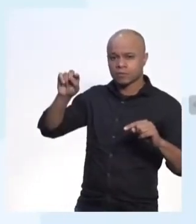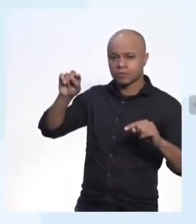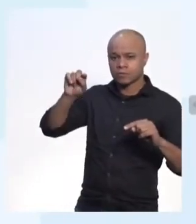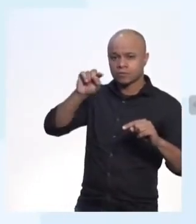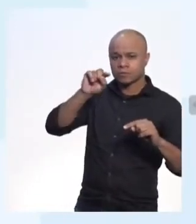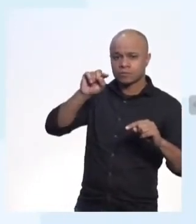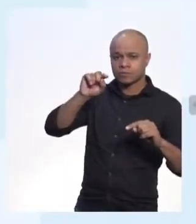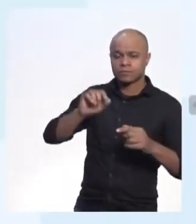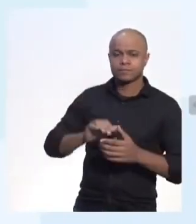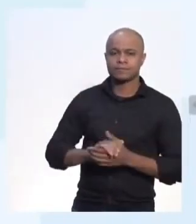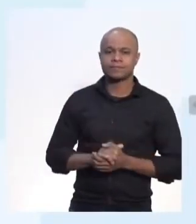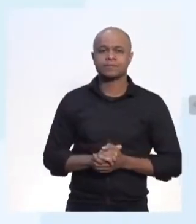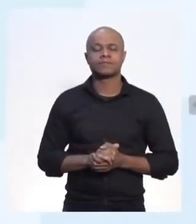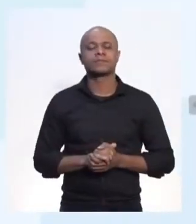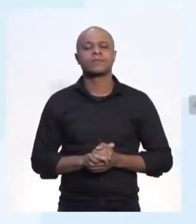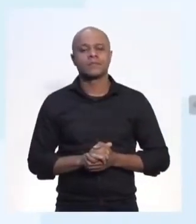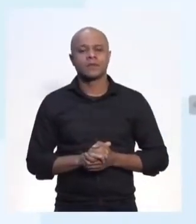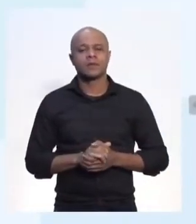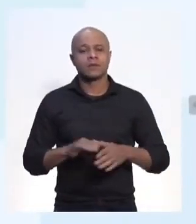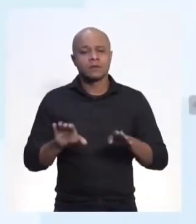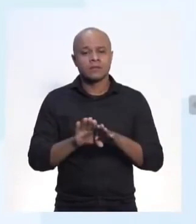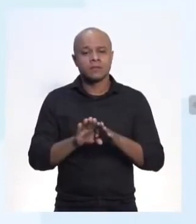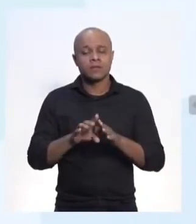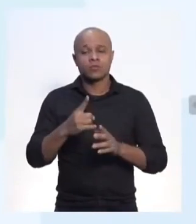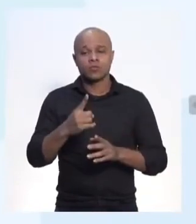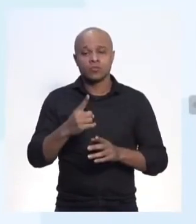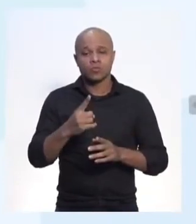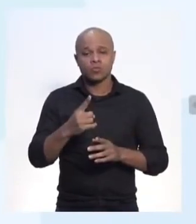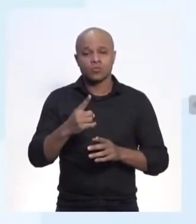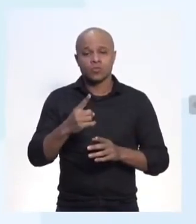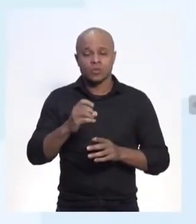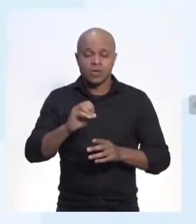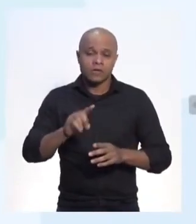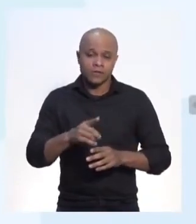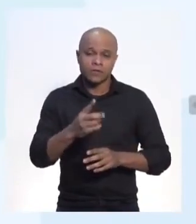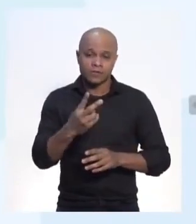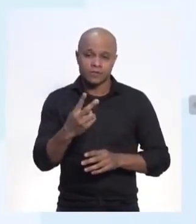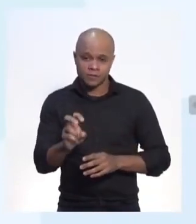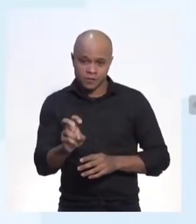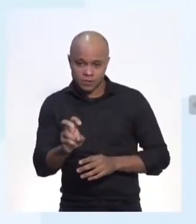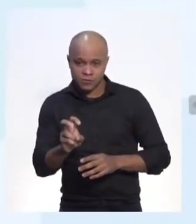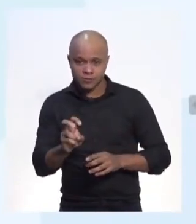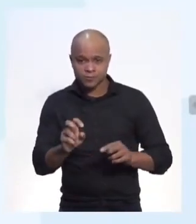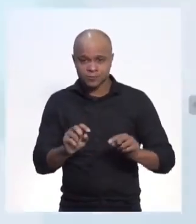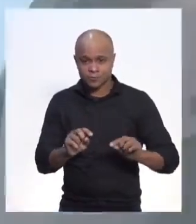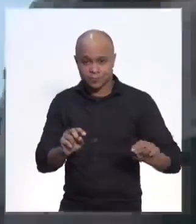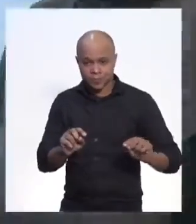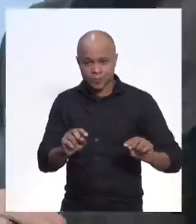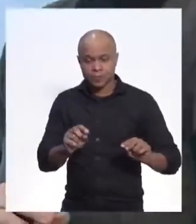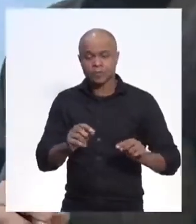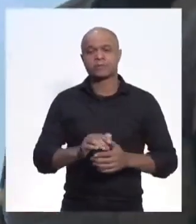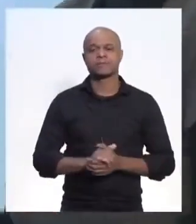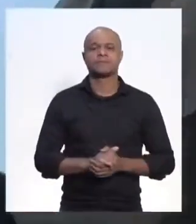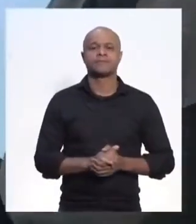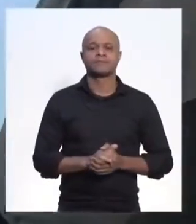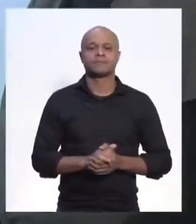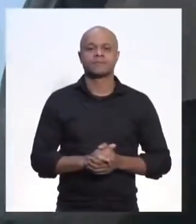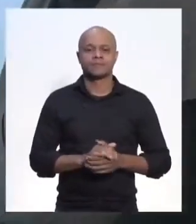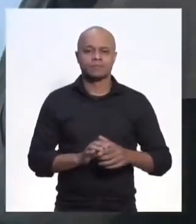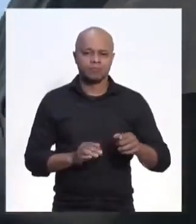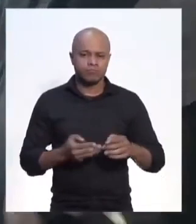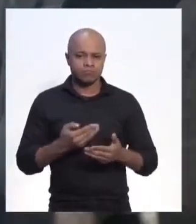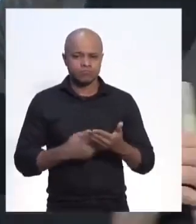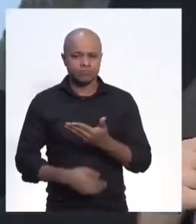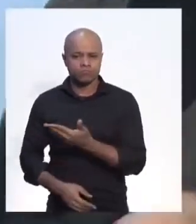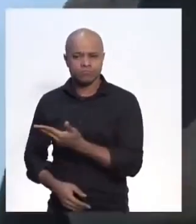é o 0,5. E tinha 1/4. Então, eu imagino que aqui a gente tem 4 pedaços, 3 tracinhos para separar em 4 pedaços. E